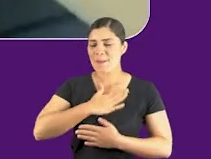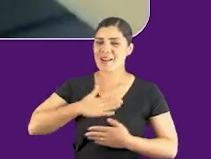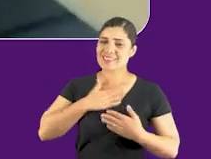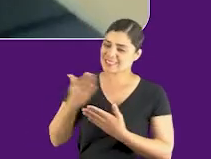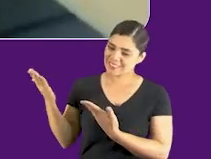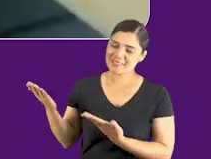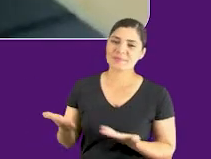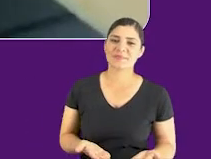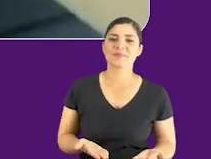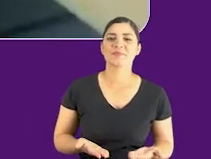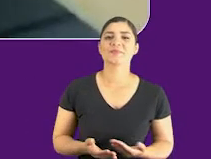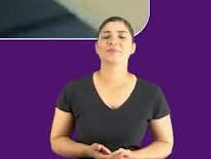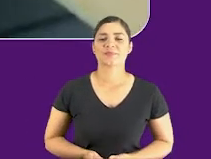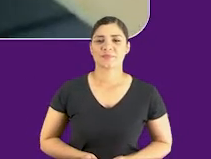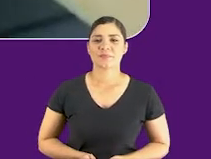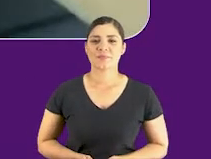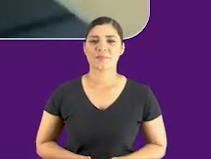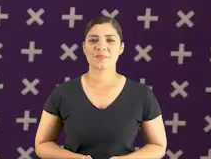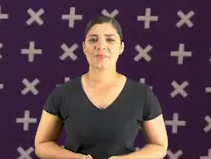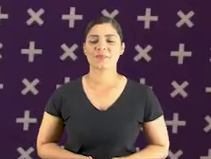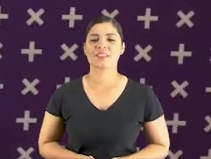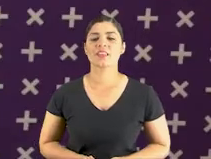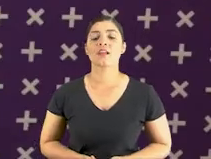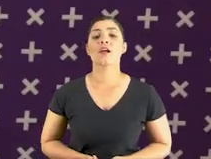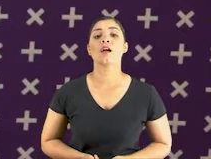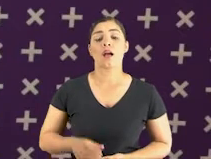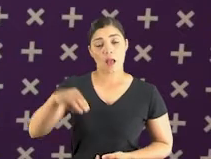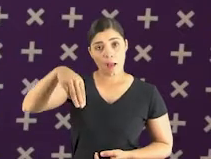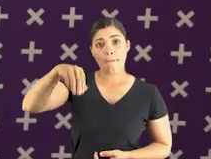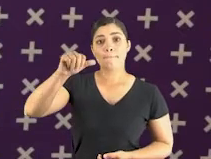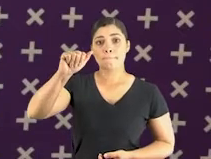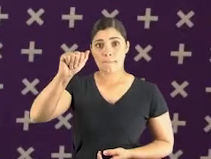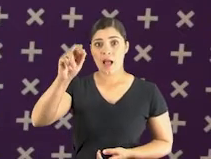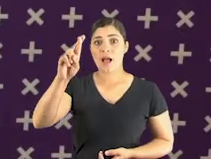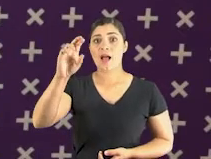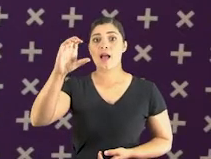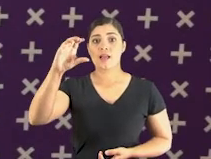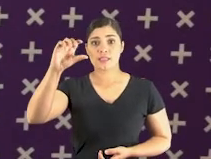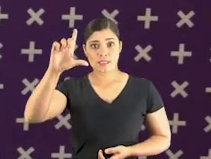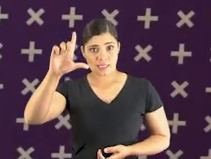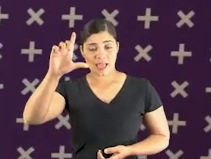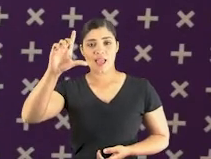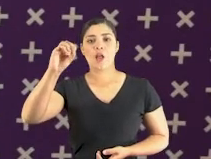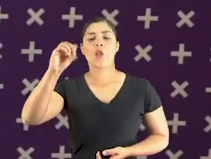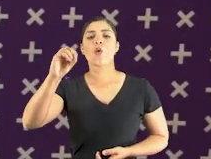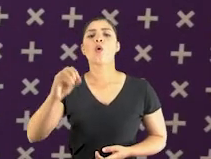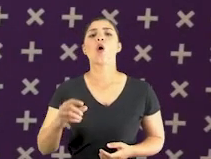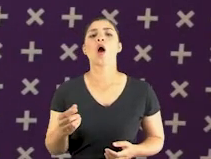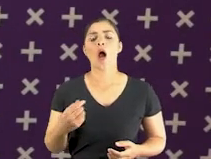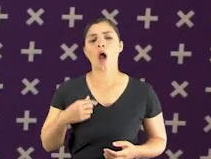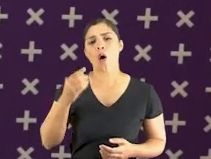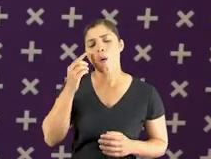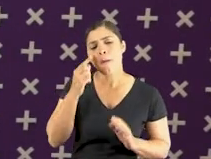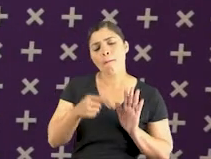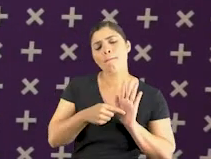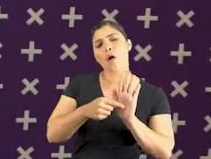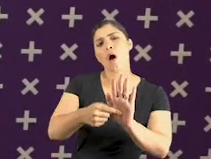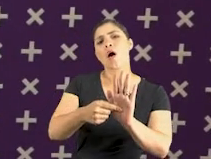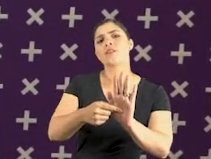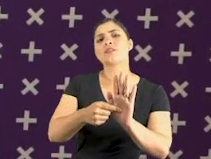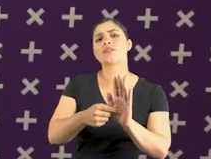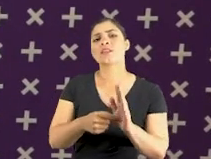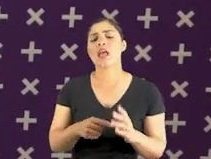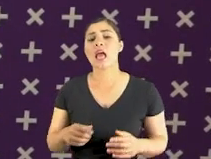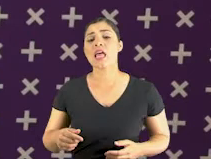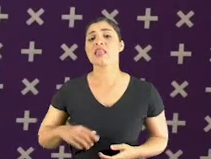Muito obrigado é um prazer estar com vocês o Marcelo a gente nota que a Nestlé sempre se preocupou